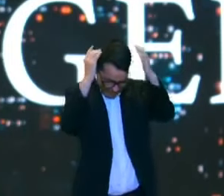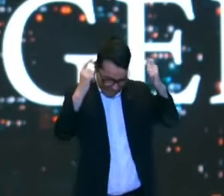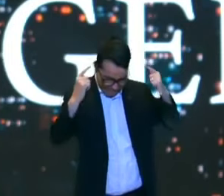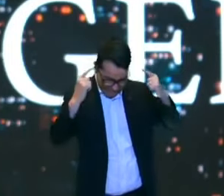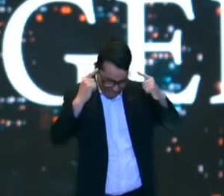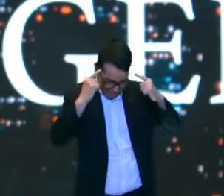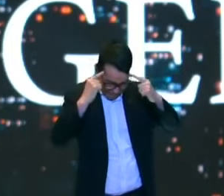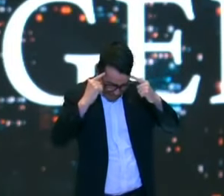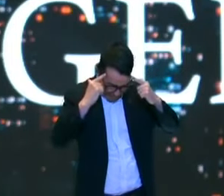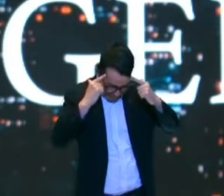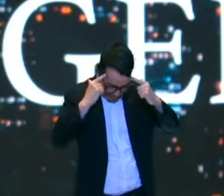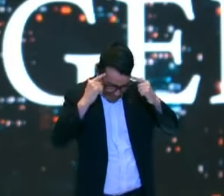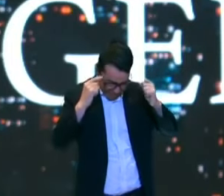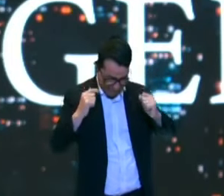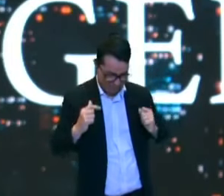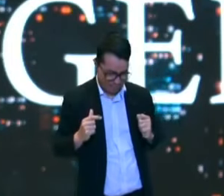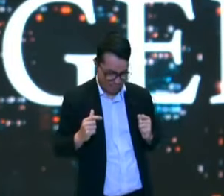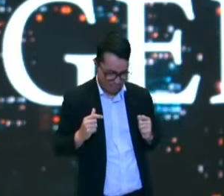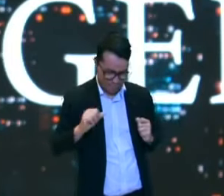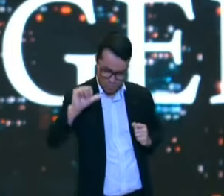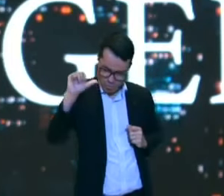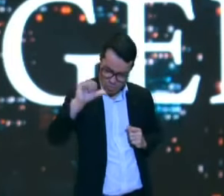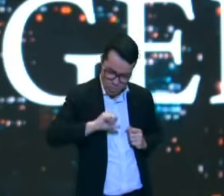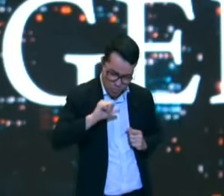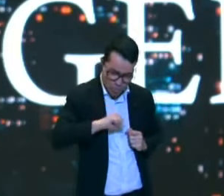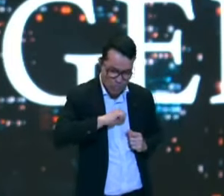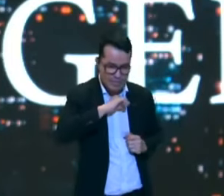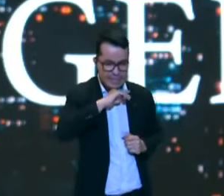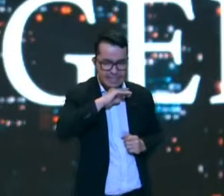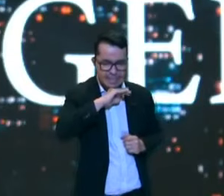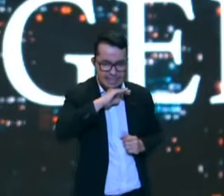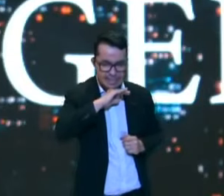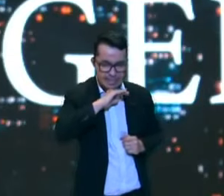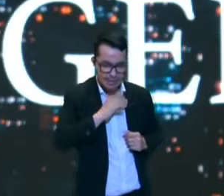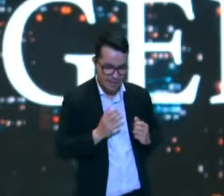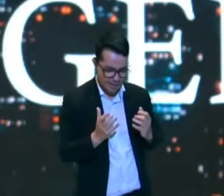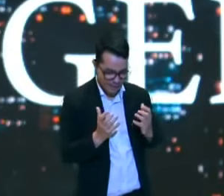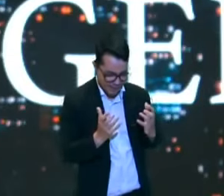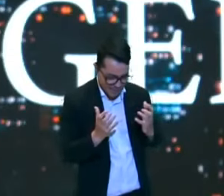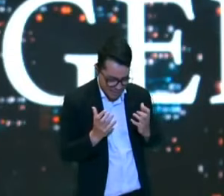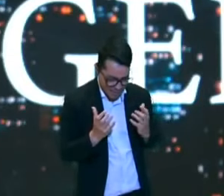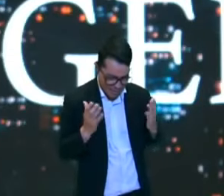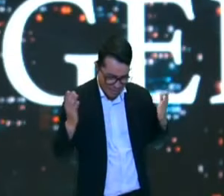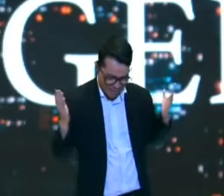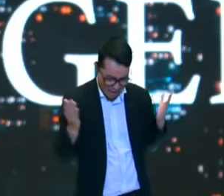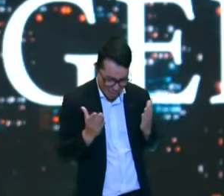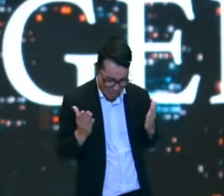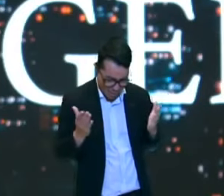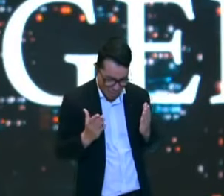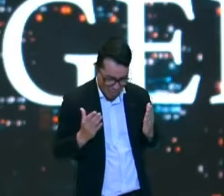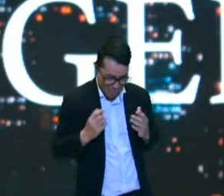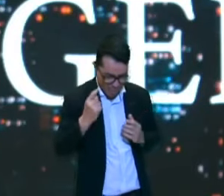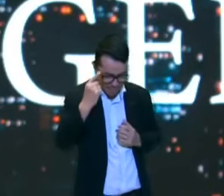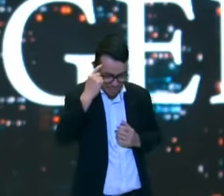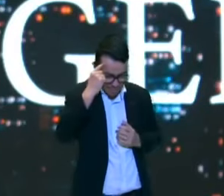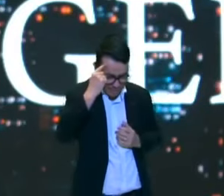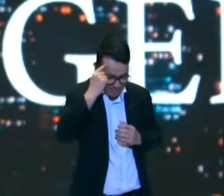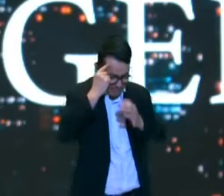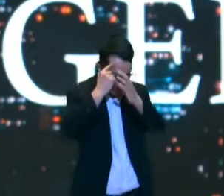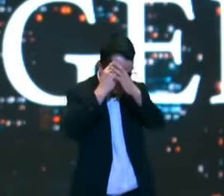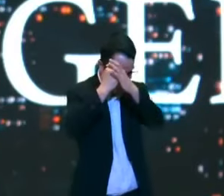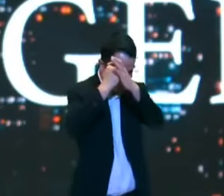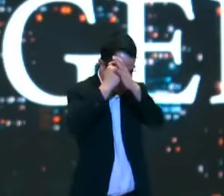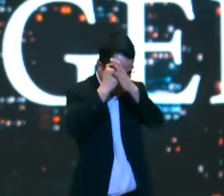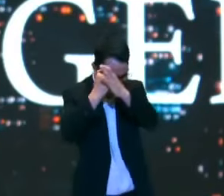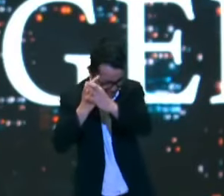ideia e todo pensamento. Eu quero levá-los cativos ao